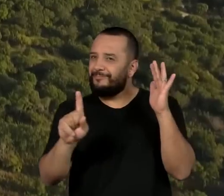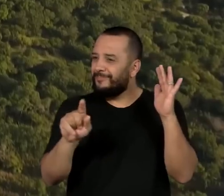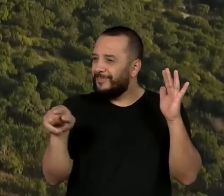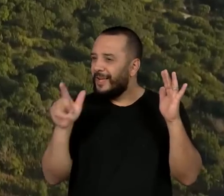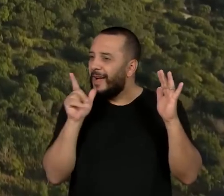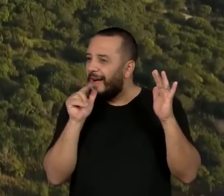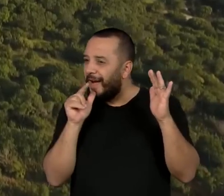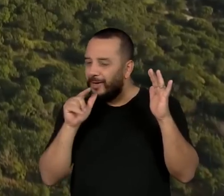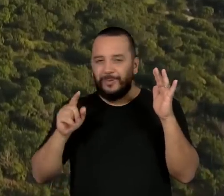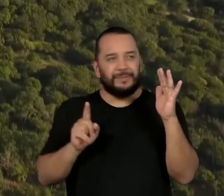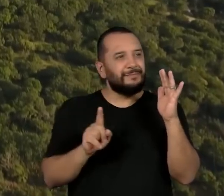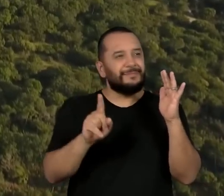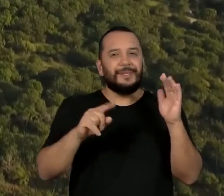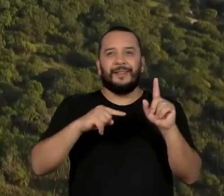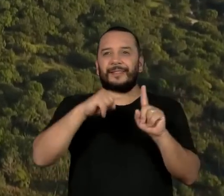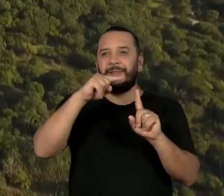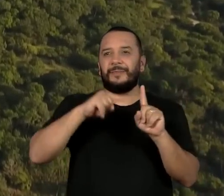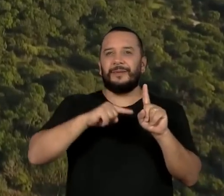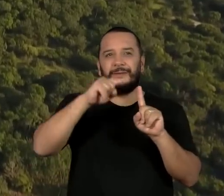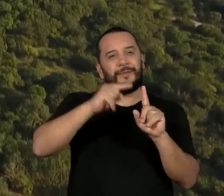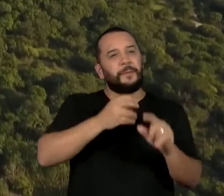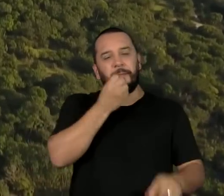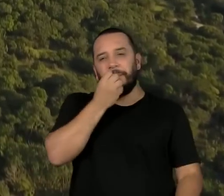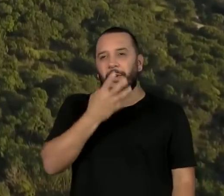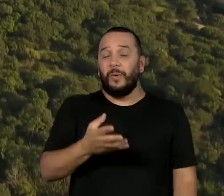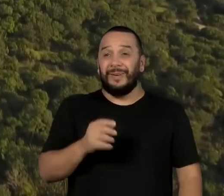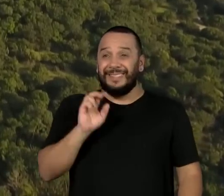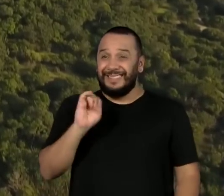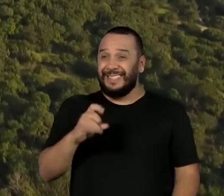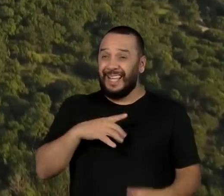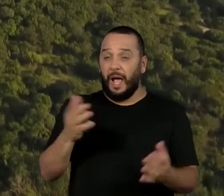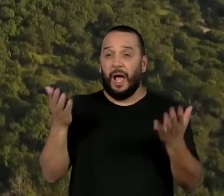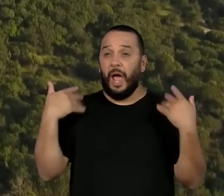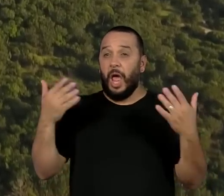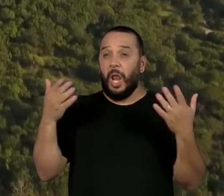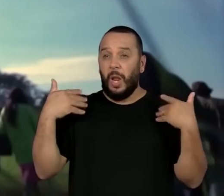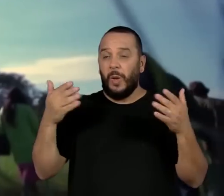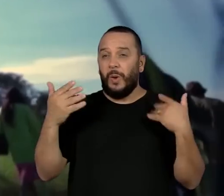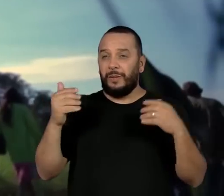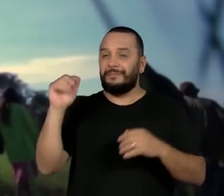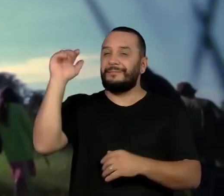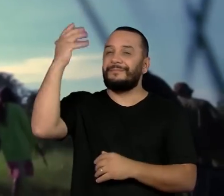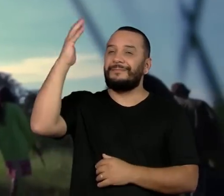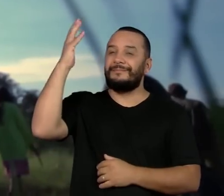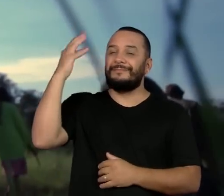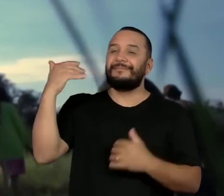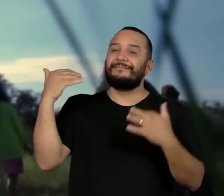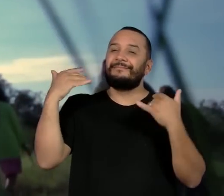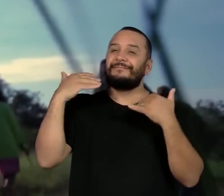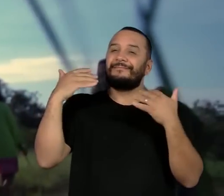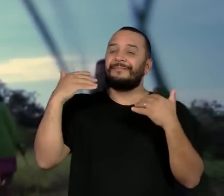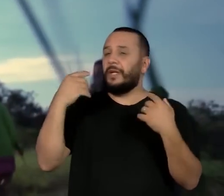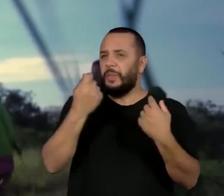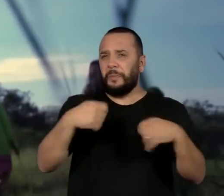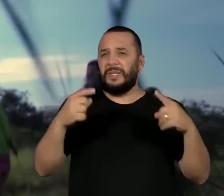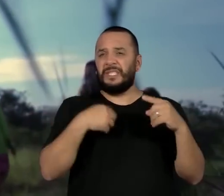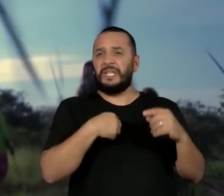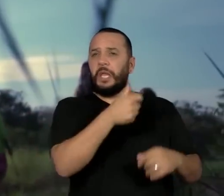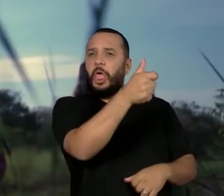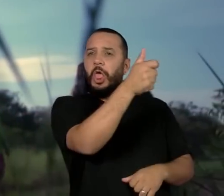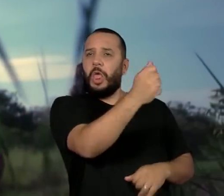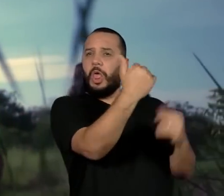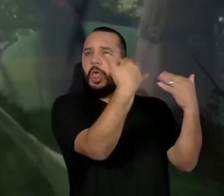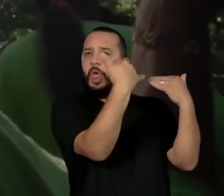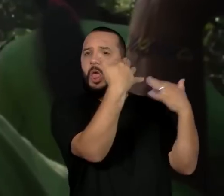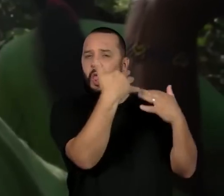tem a temperatura, né? Vamos, tá calor, não precisa um ar refrigerado, não precisa um ventilador aí.